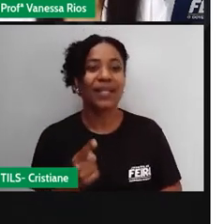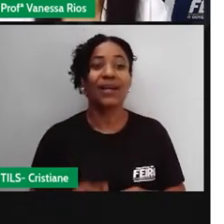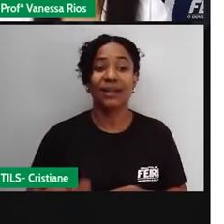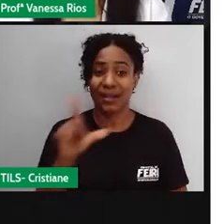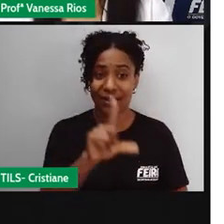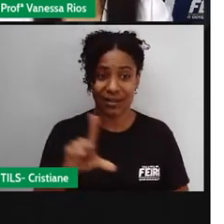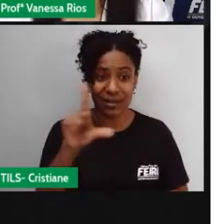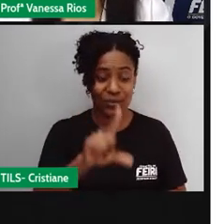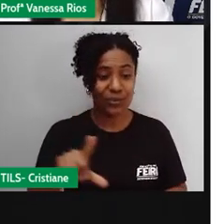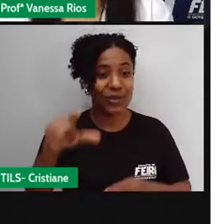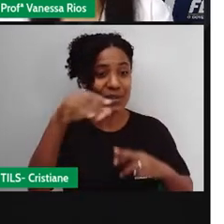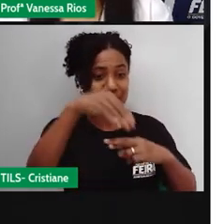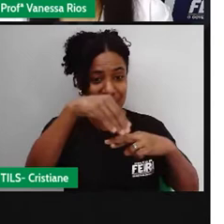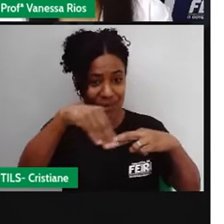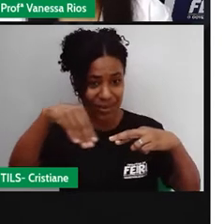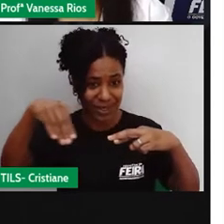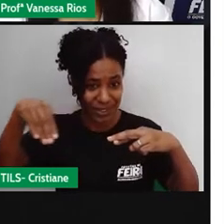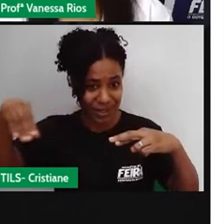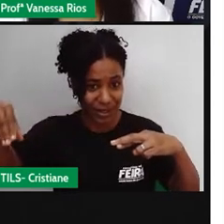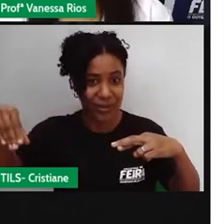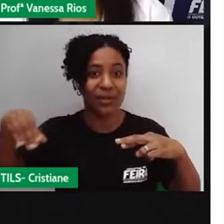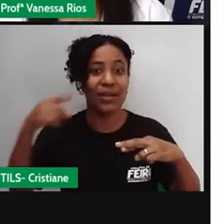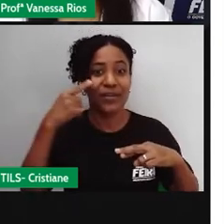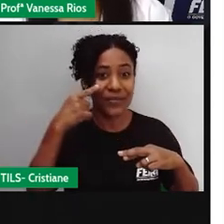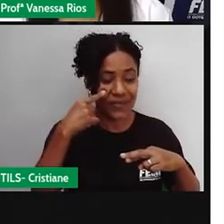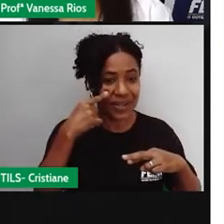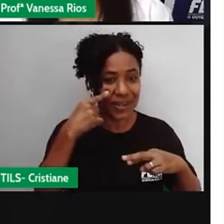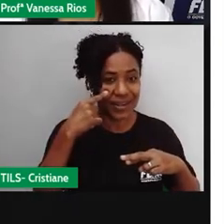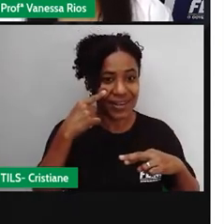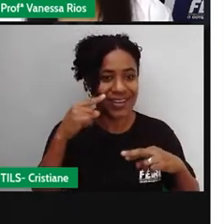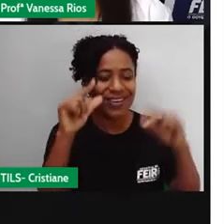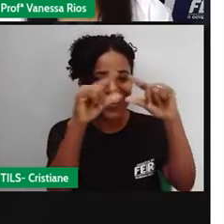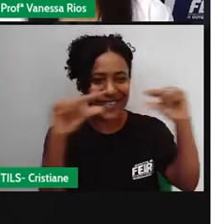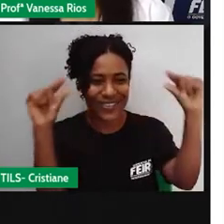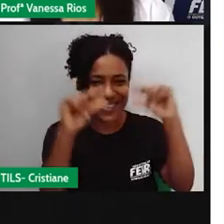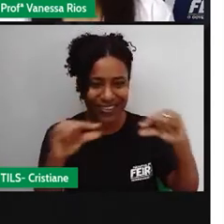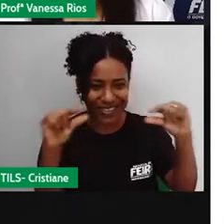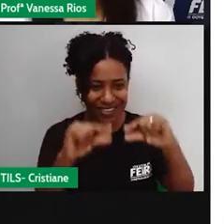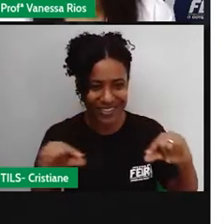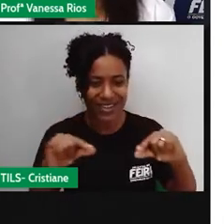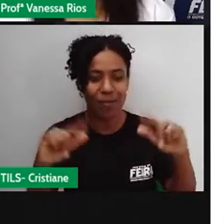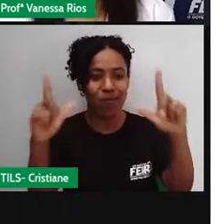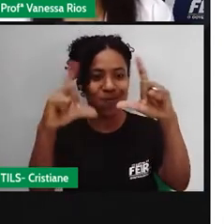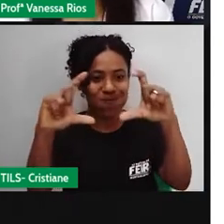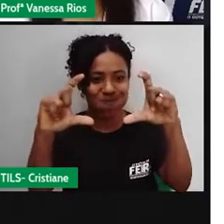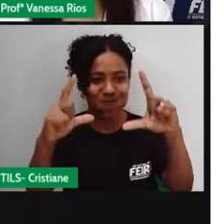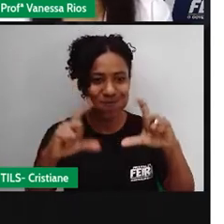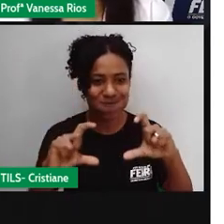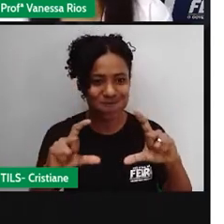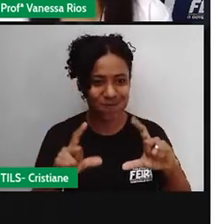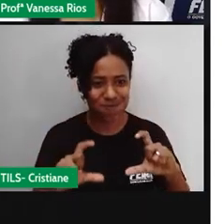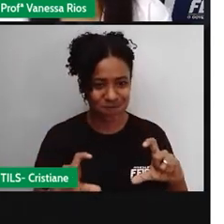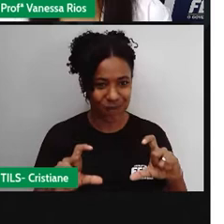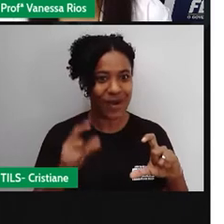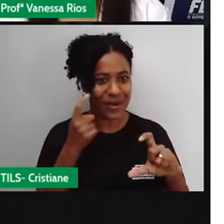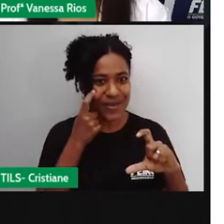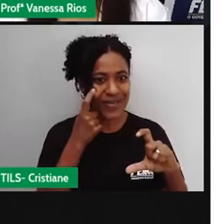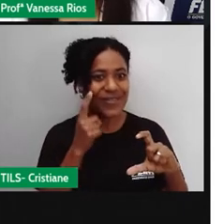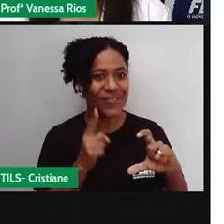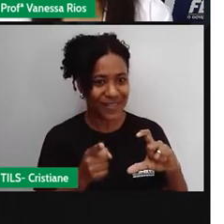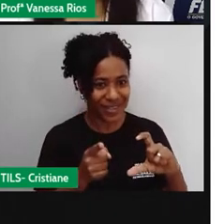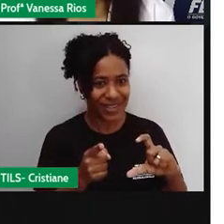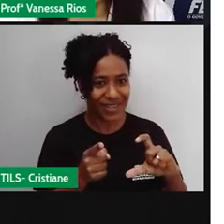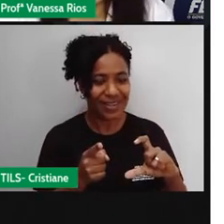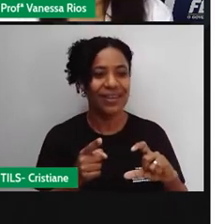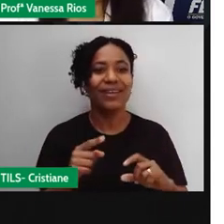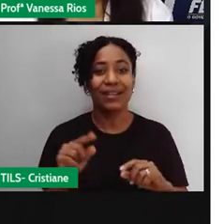de cordel. Além aí da organização dos versos, da organização da estrofe, né? A partir dos versos, de toda